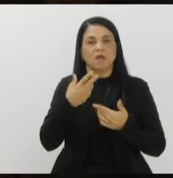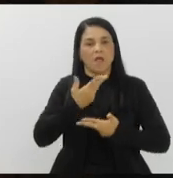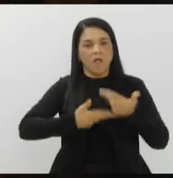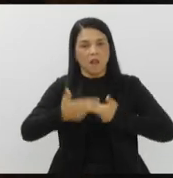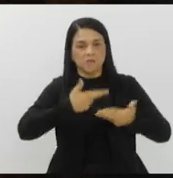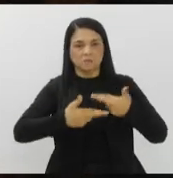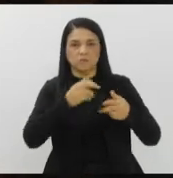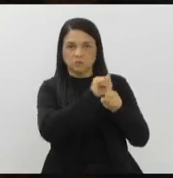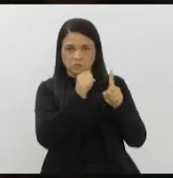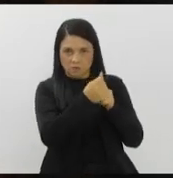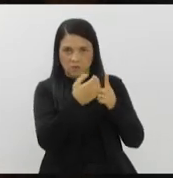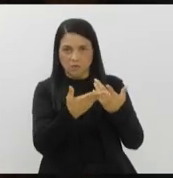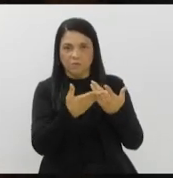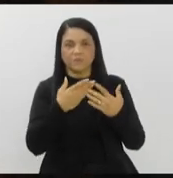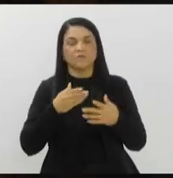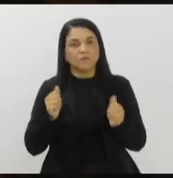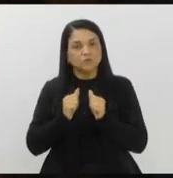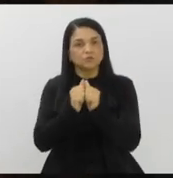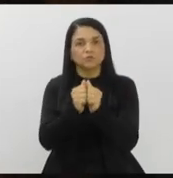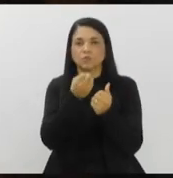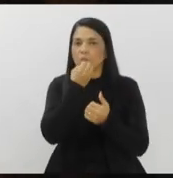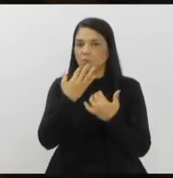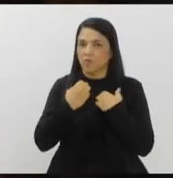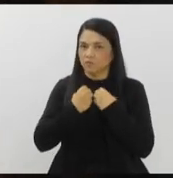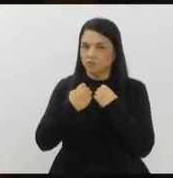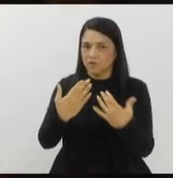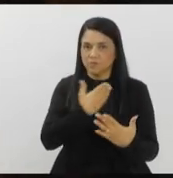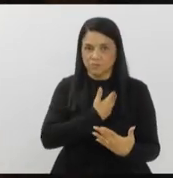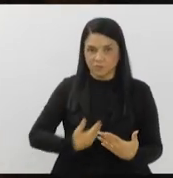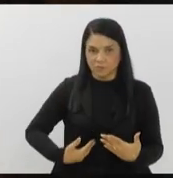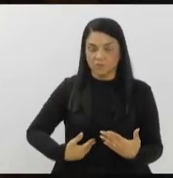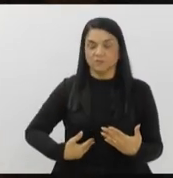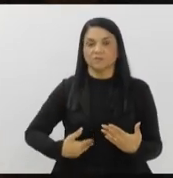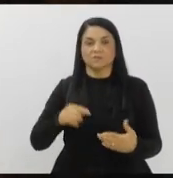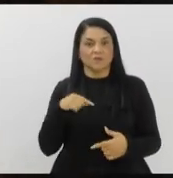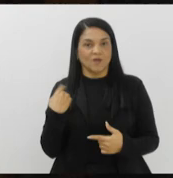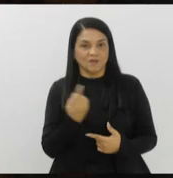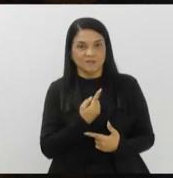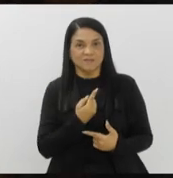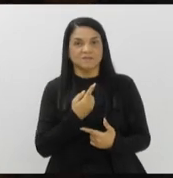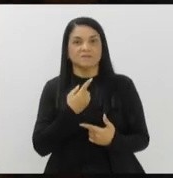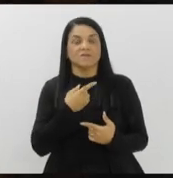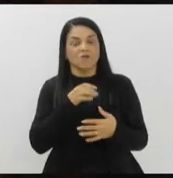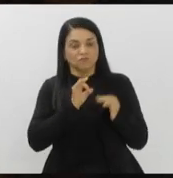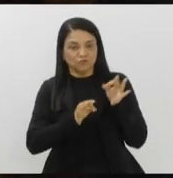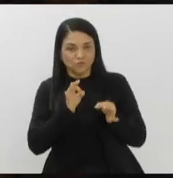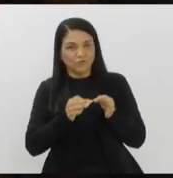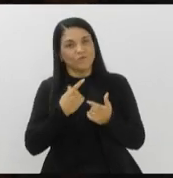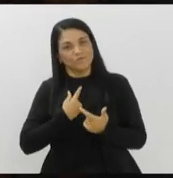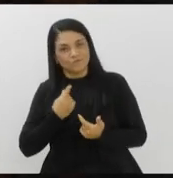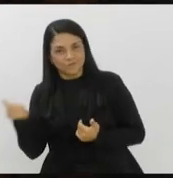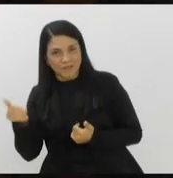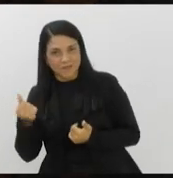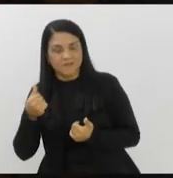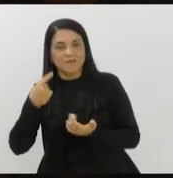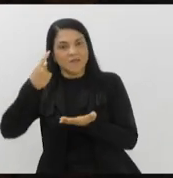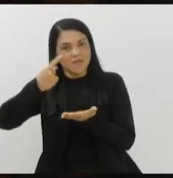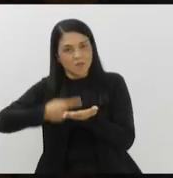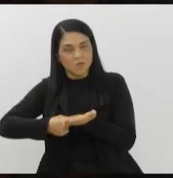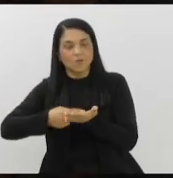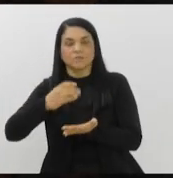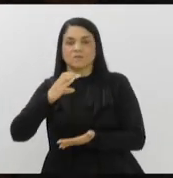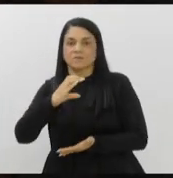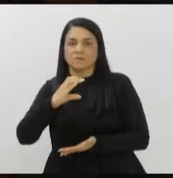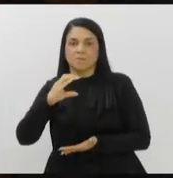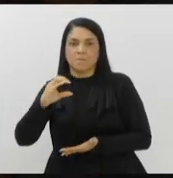sociais. Vamos juntos, boa audiência para todos nós, e justifico que em algum momento vou ter que sair, porque tem uma CPI que está correndo ao mesmo tempo